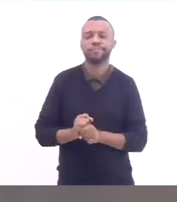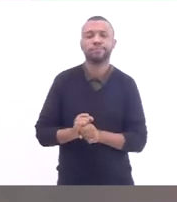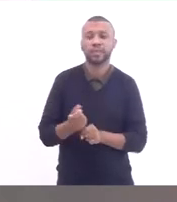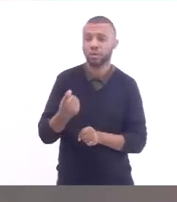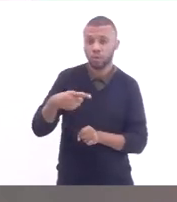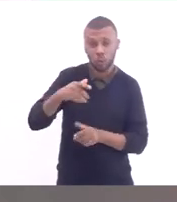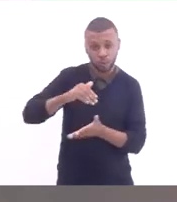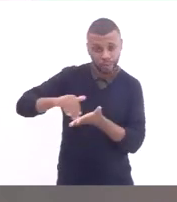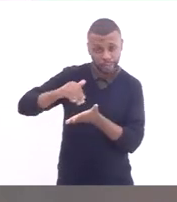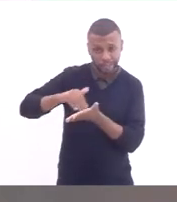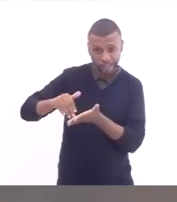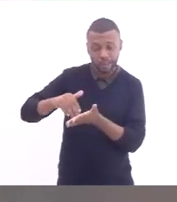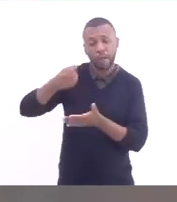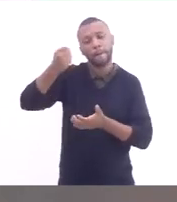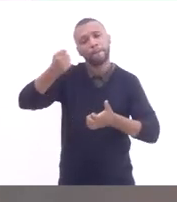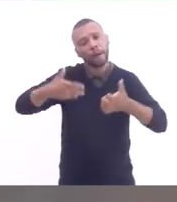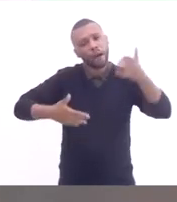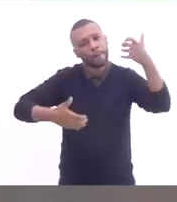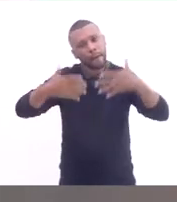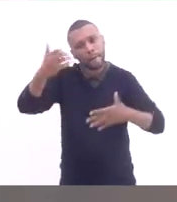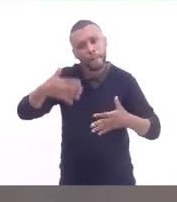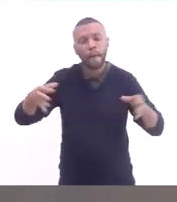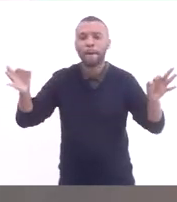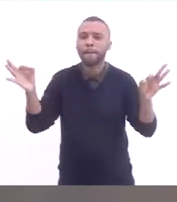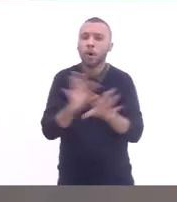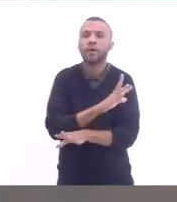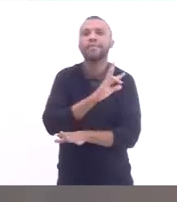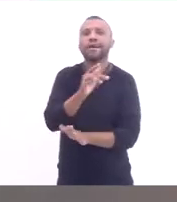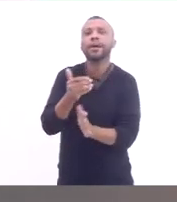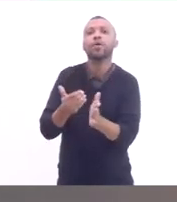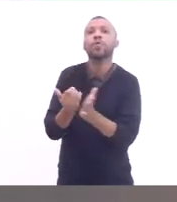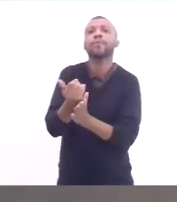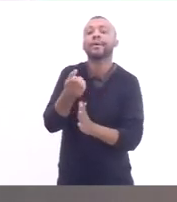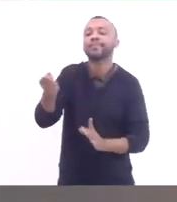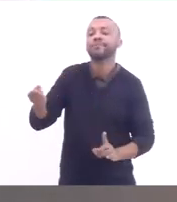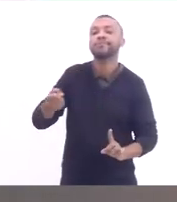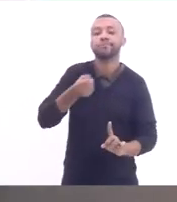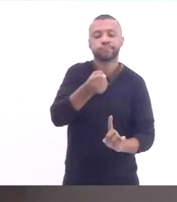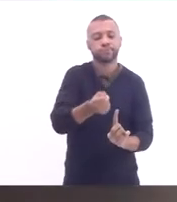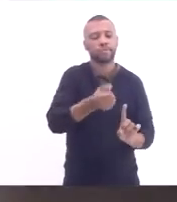secretários será franqueada a palavra.